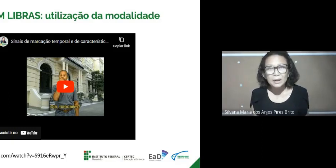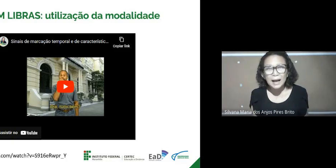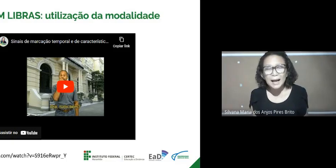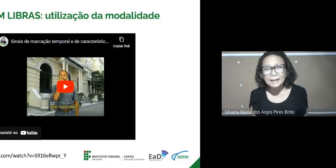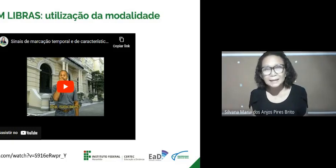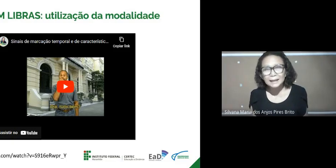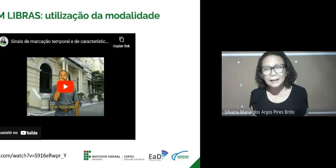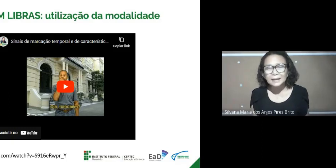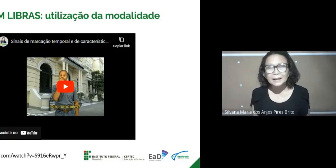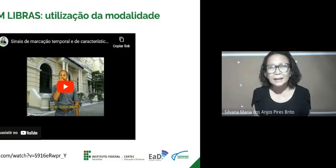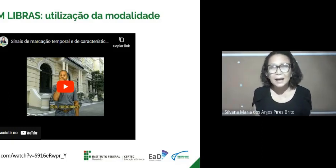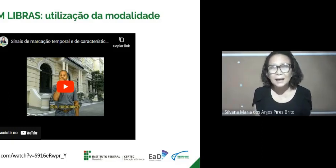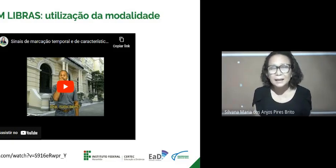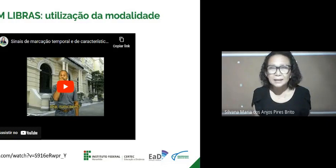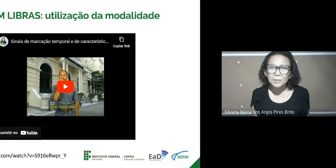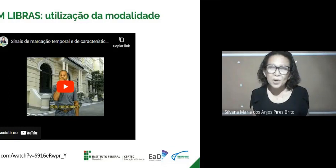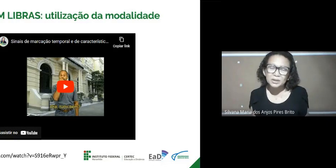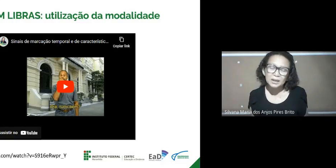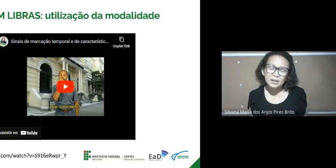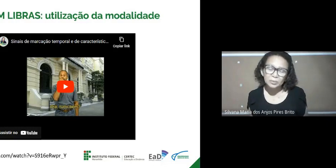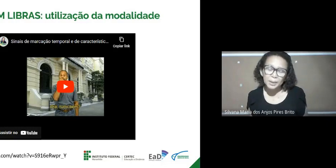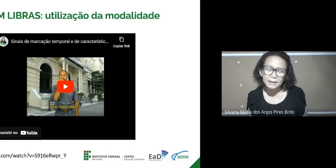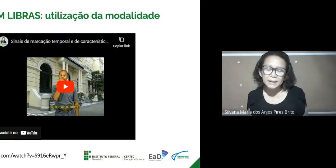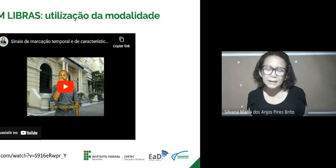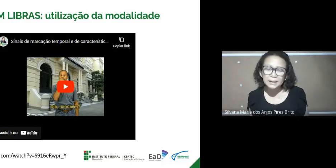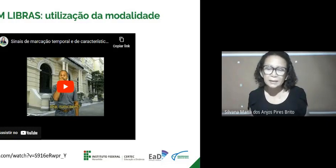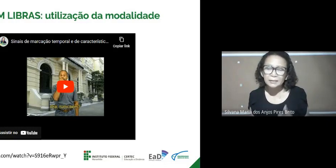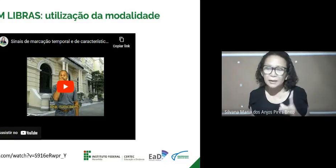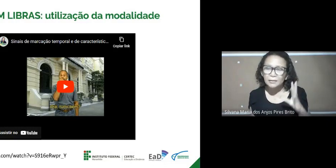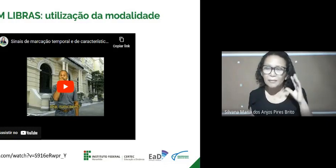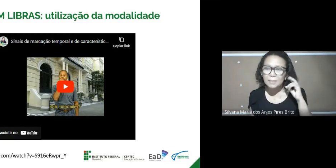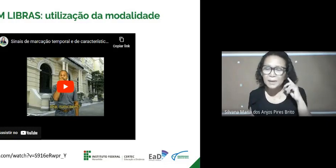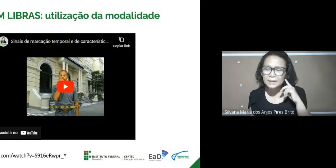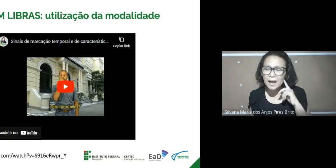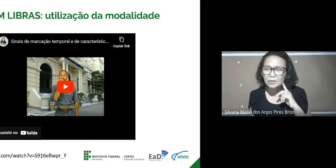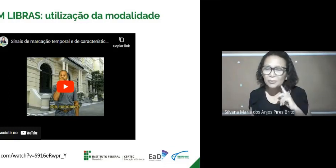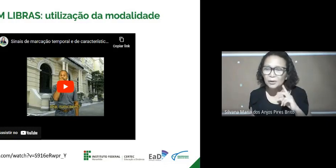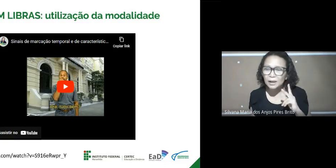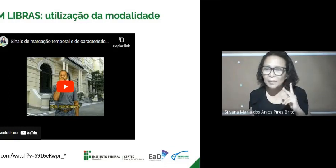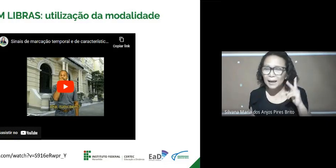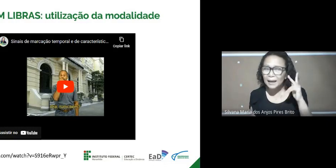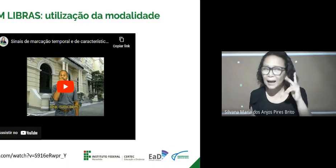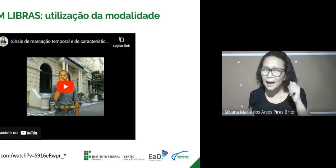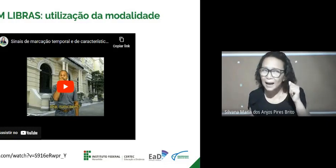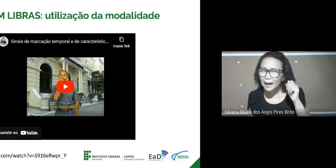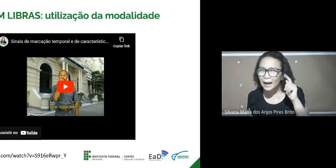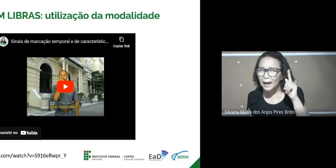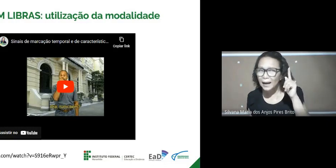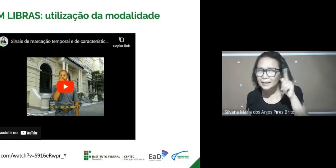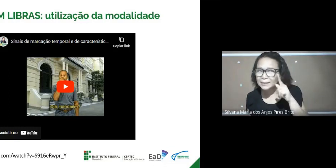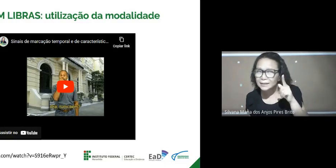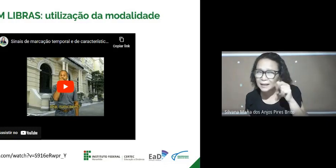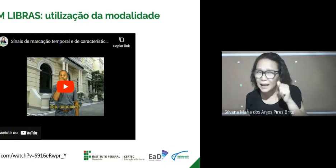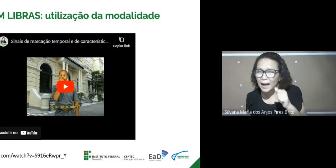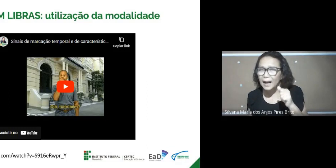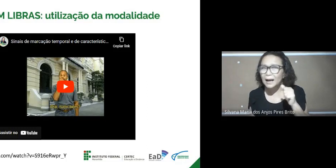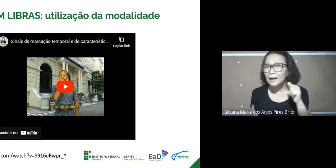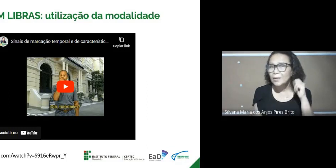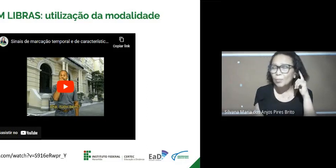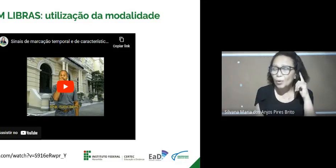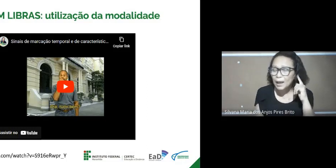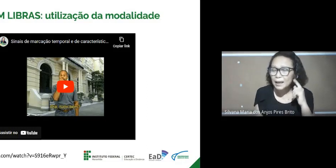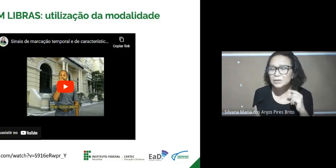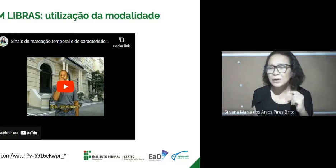eu digo casa e a criança em processo de alfabetização vai pensar no fonema K, Z,